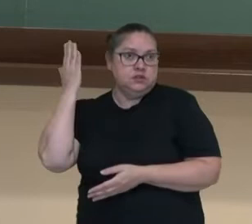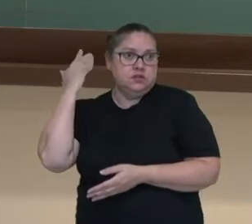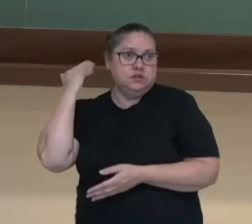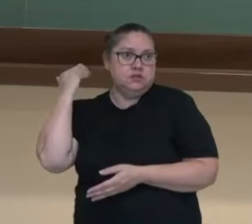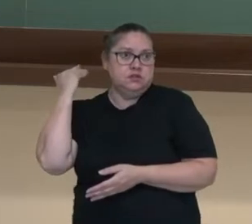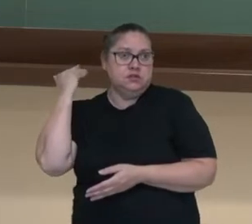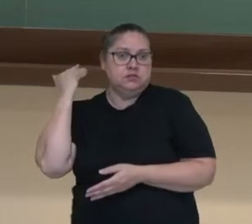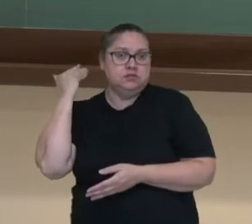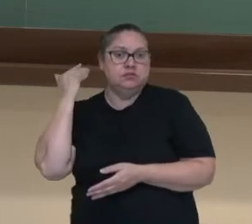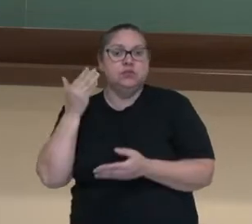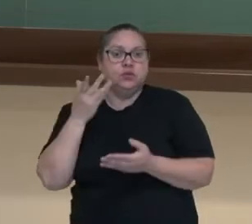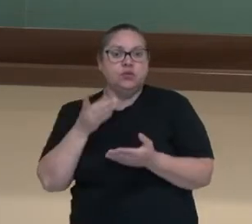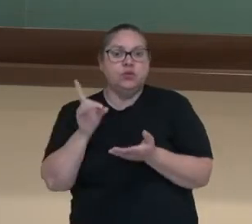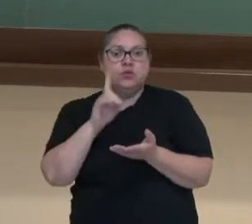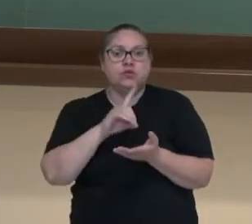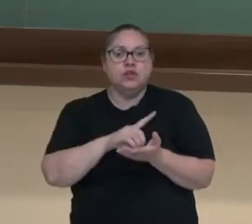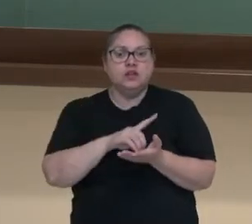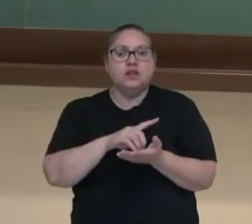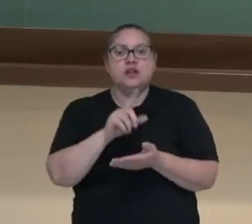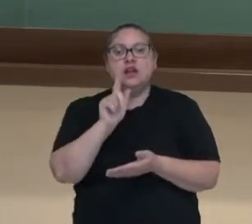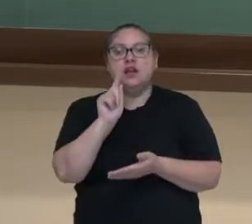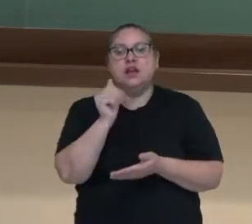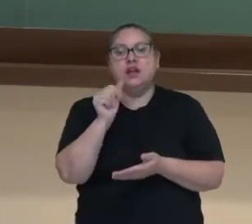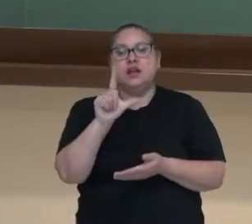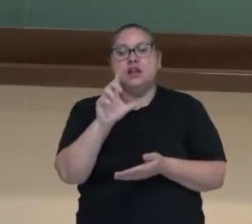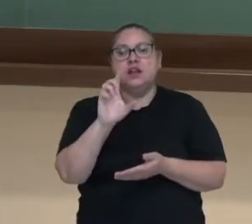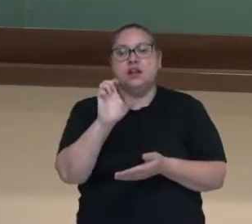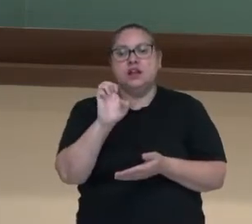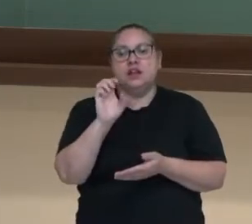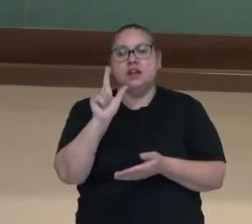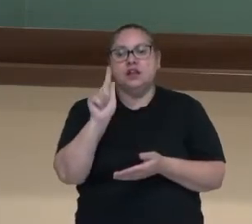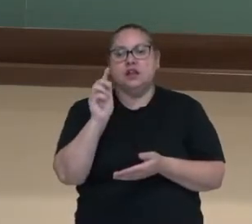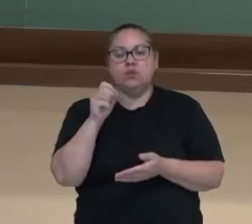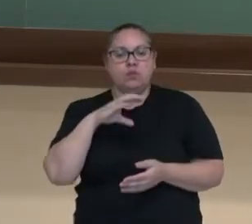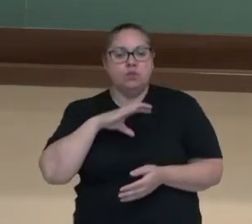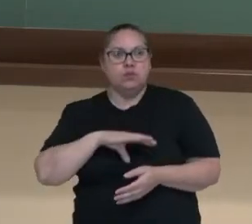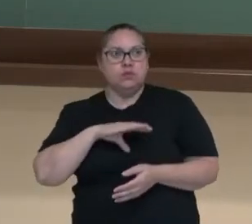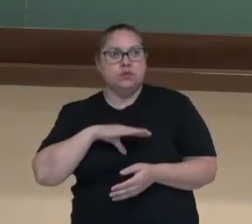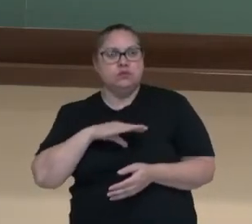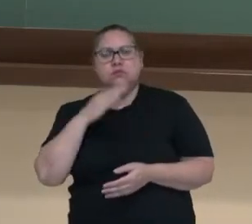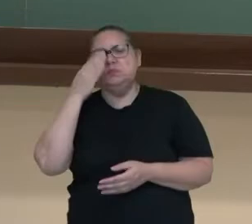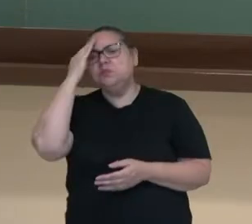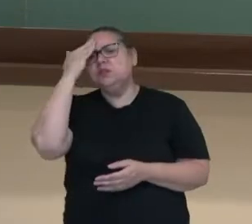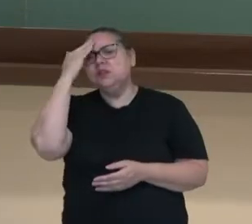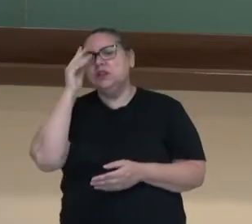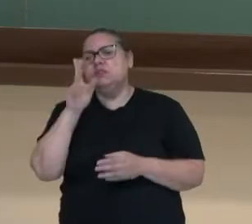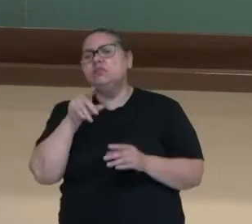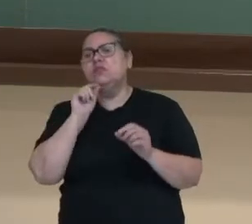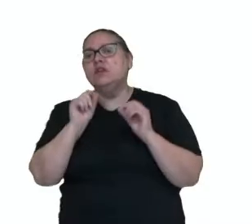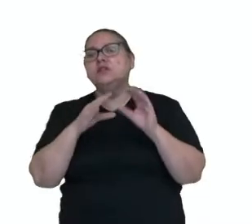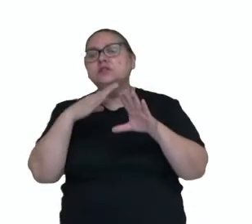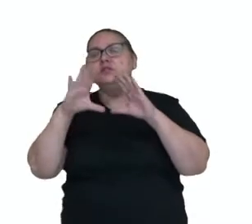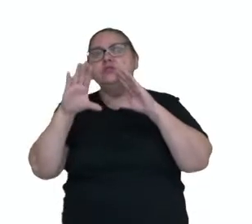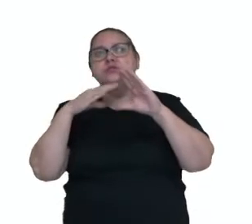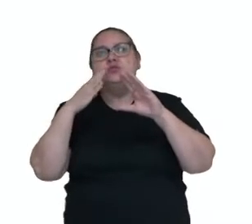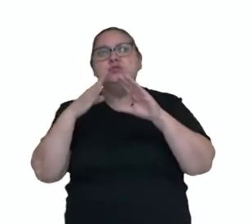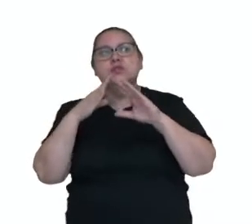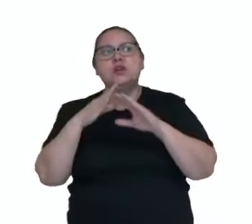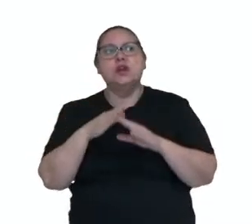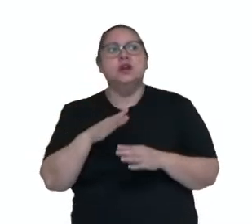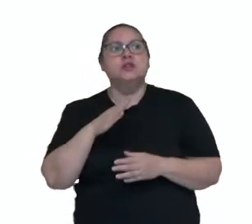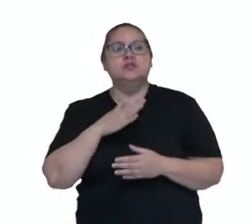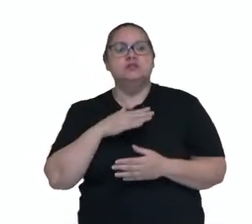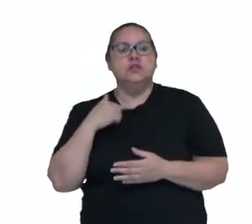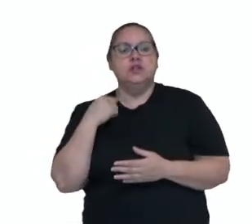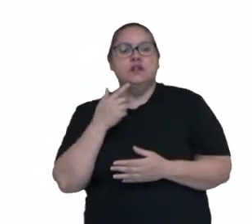do original em galego-português. Vamos tentar entender aqui então o que diz a cantiga. Ai, dona